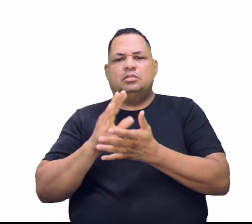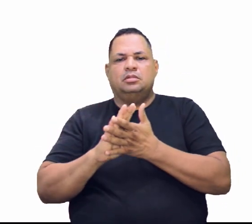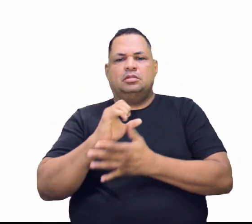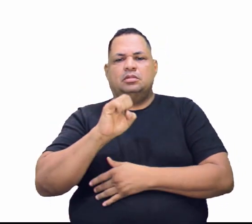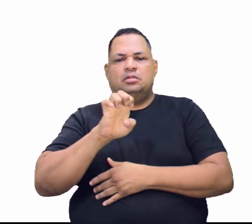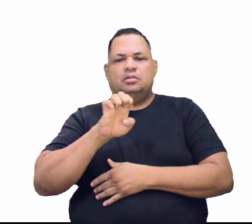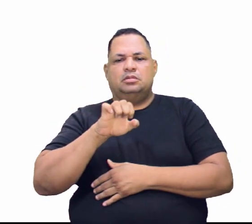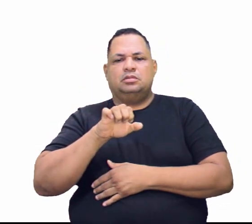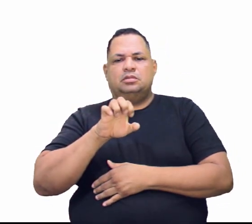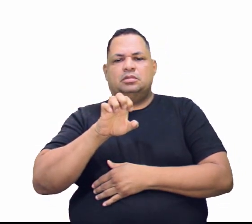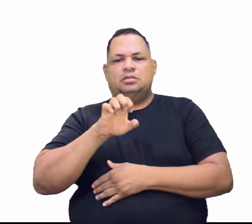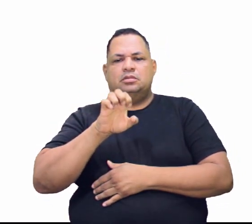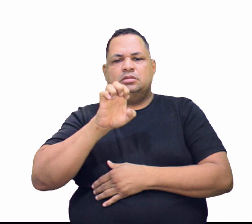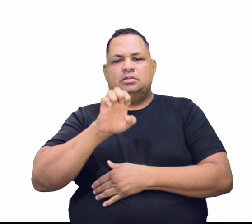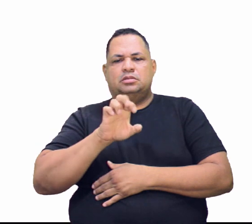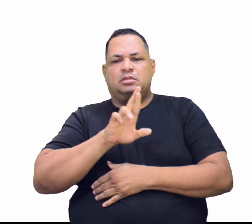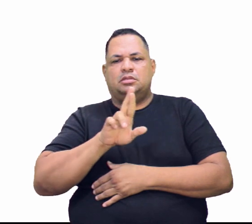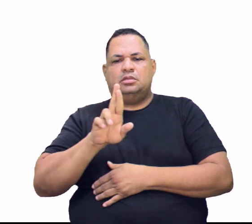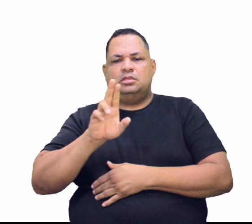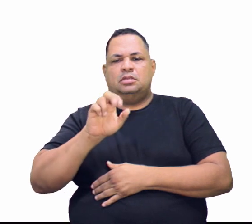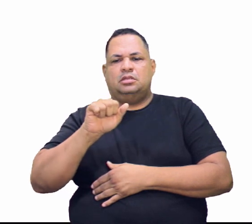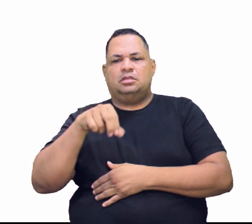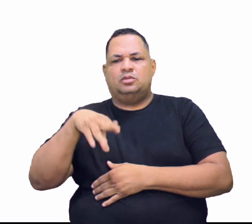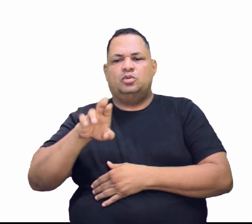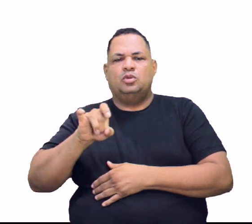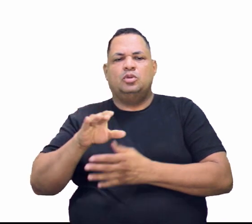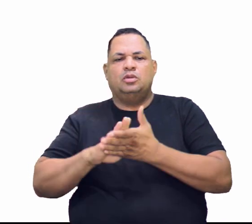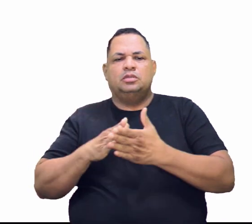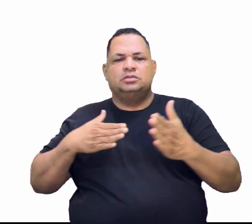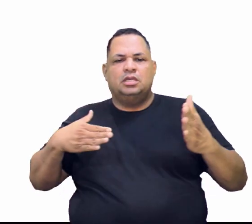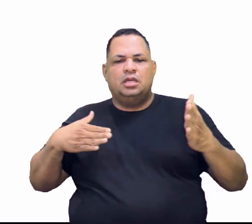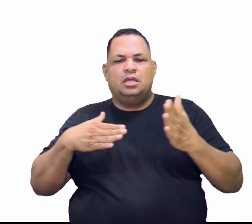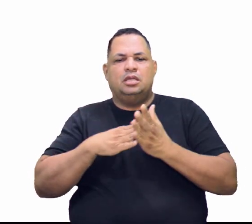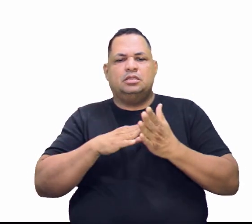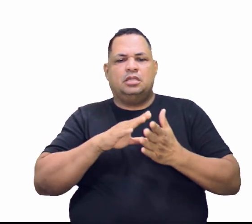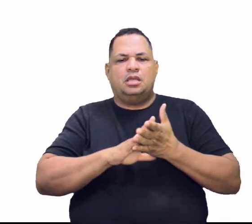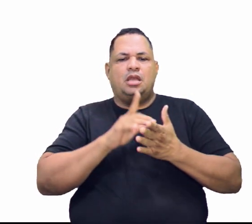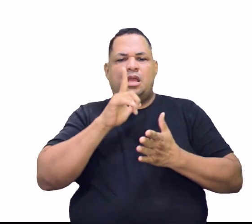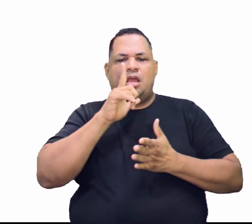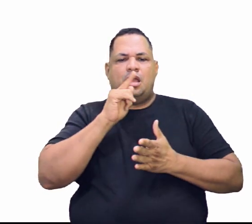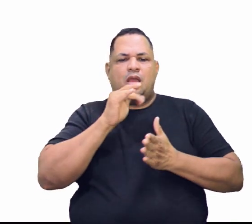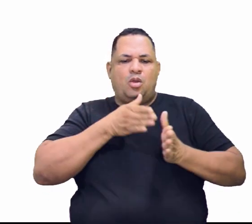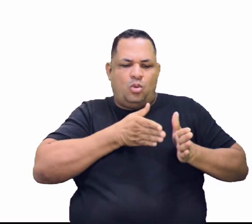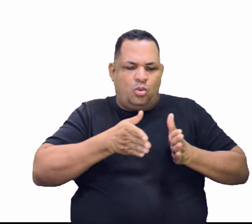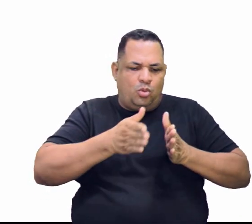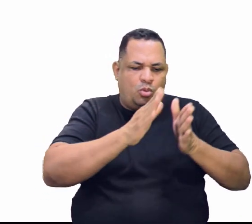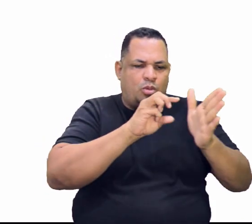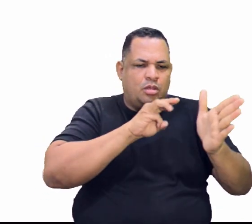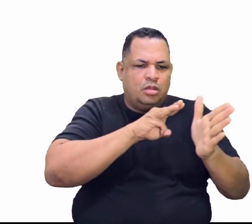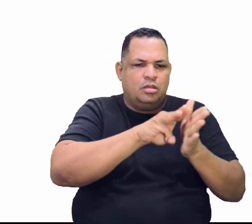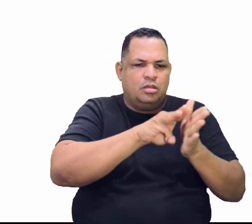Norte até o caudaloso Rio Madeira. Agora vocês imaginem, senhores, naquela